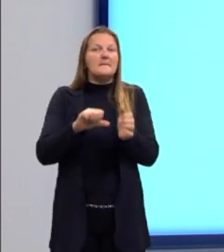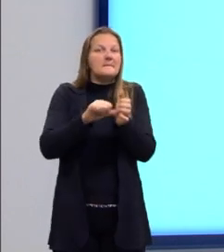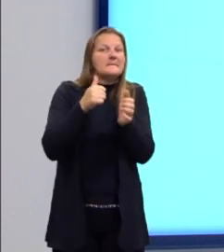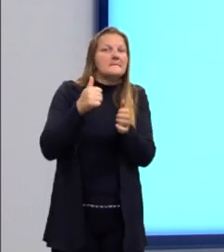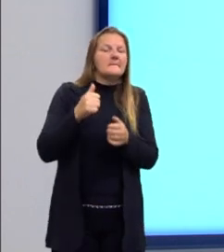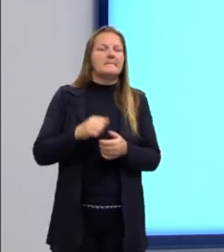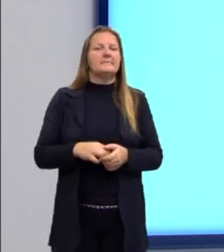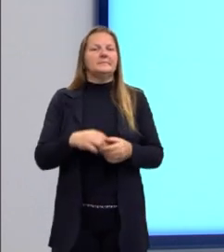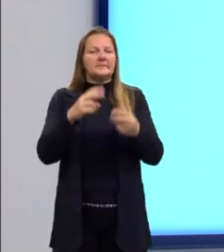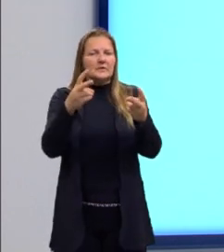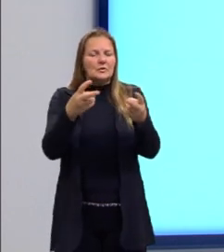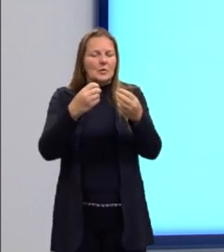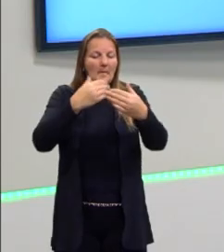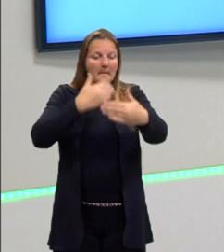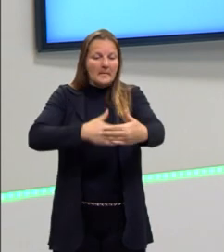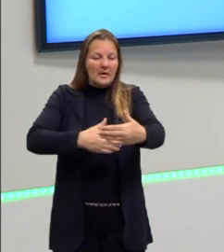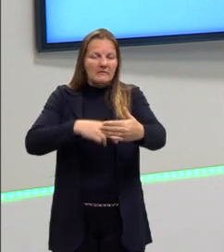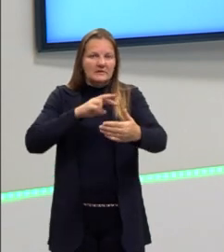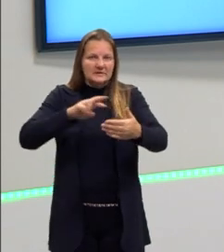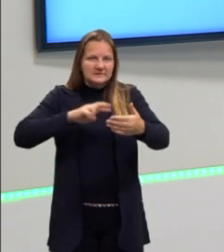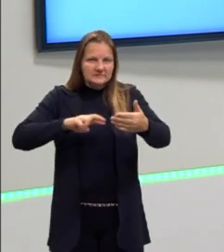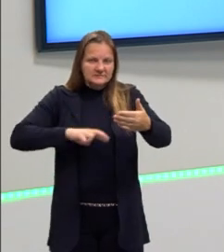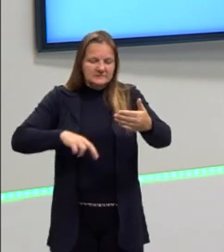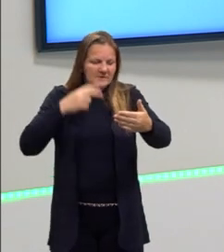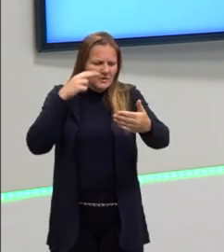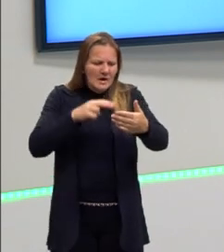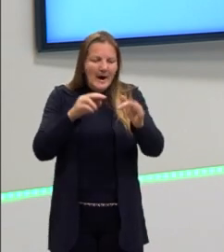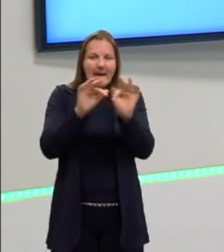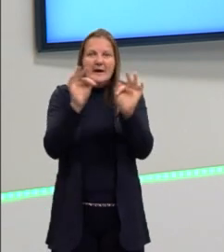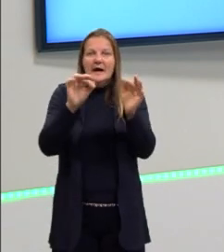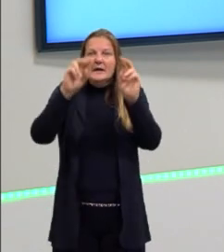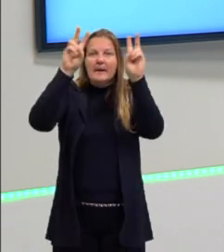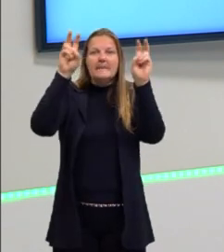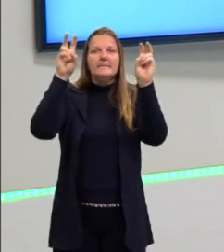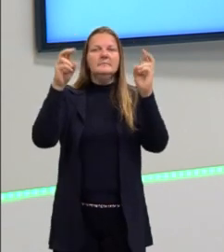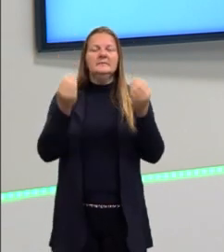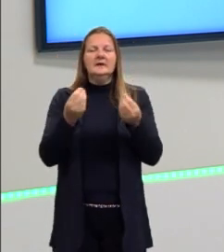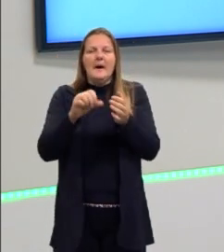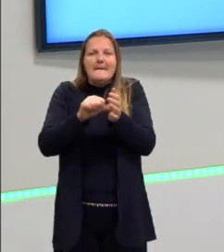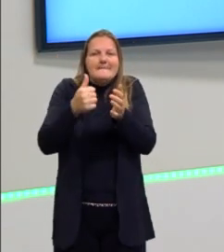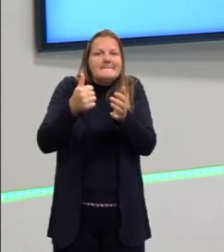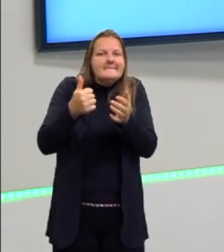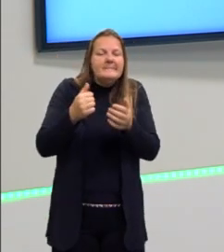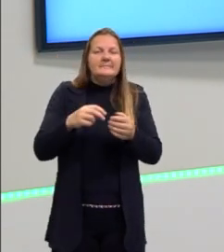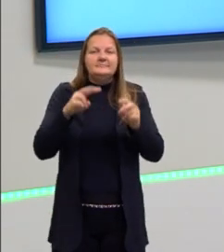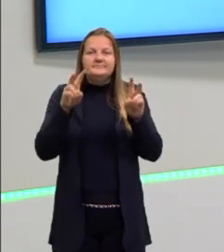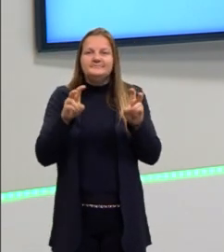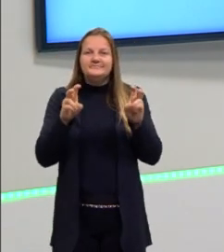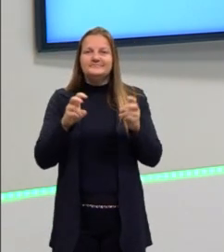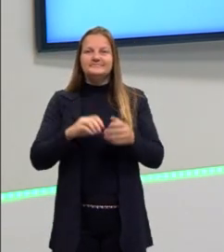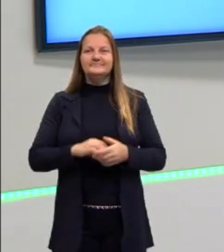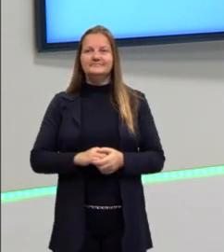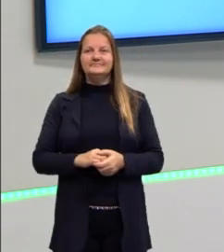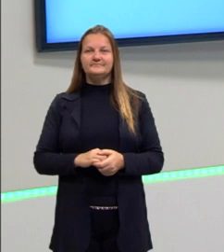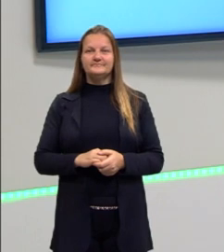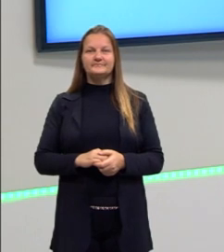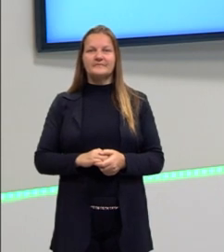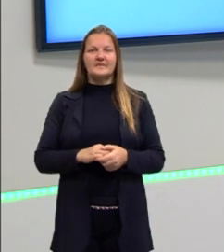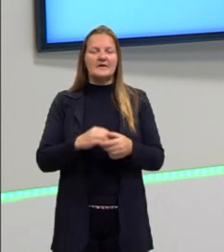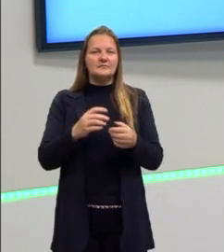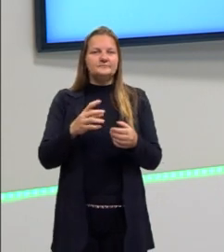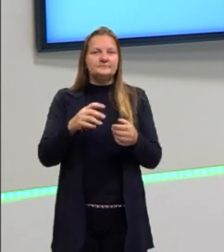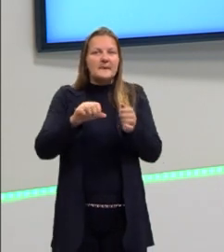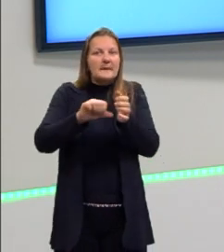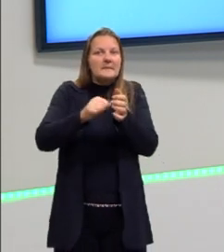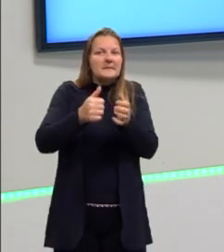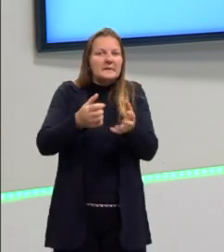Peguei lá minha provinha de redação li a frase do tema li a frase do tema e tirei a